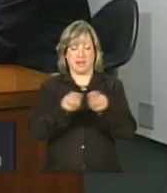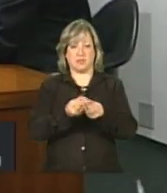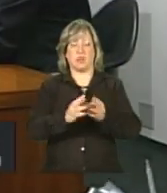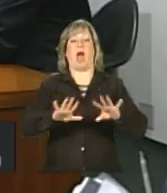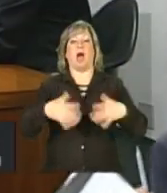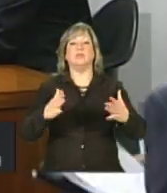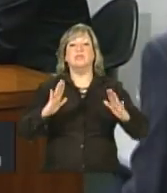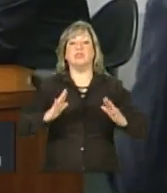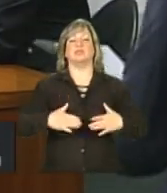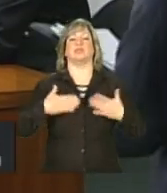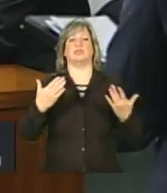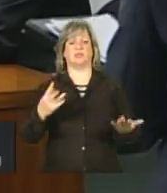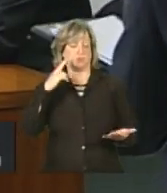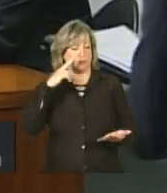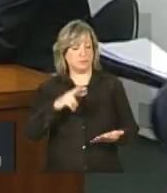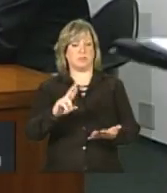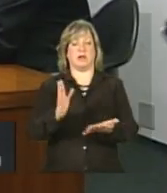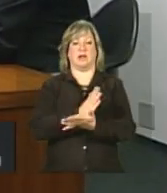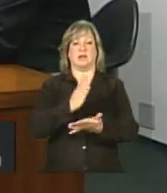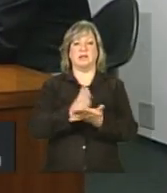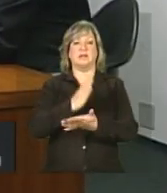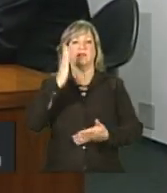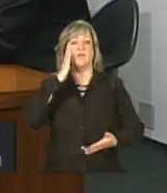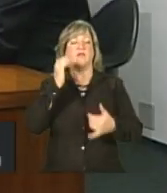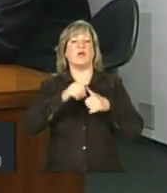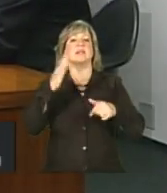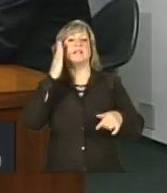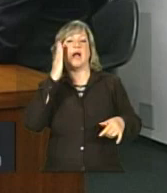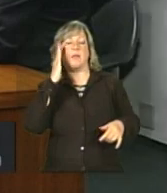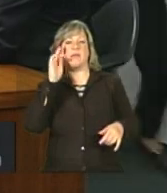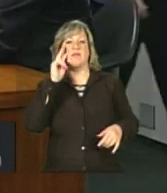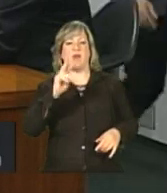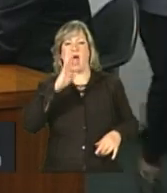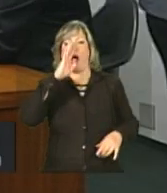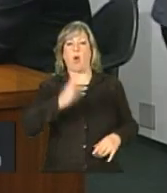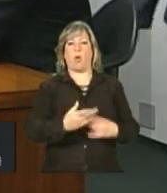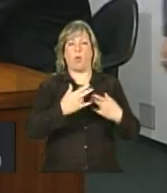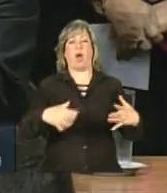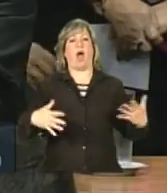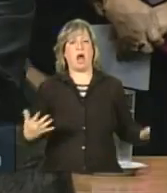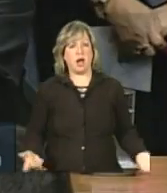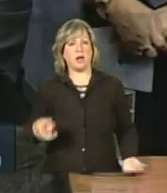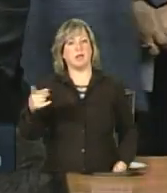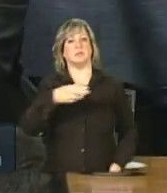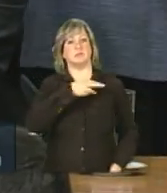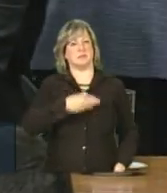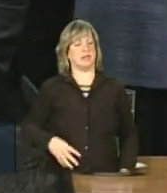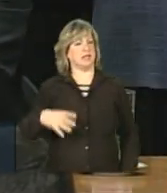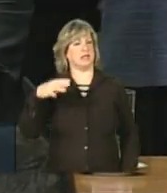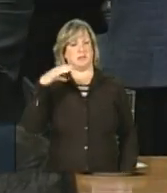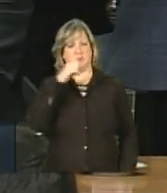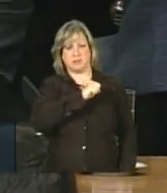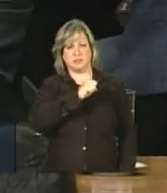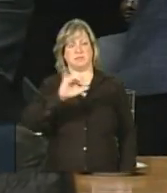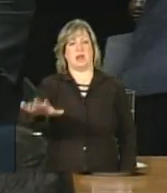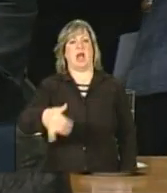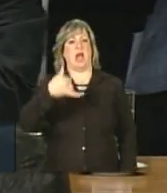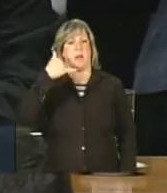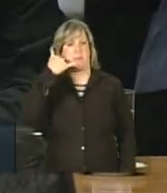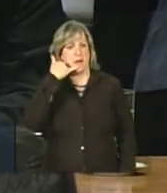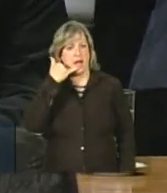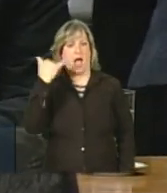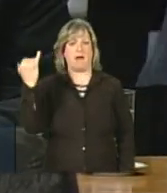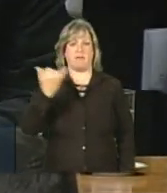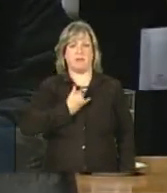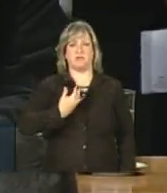acusavam a sua pessoa e a atuação no Ministério, ele prontamente entrou em contato